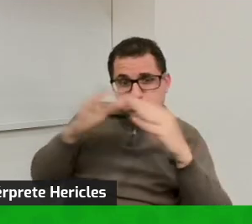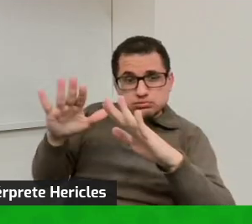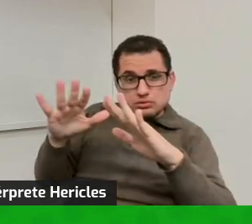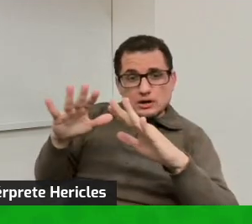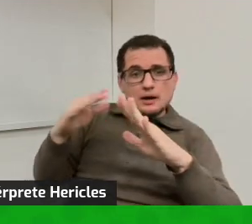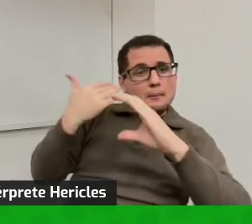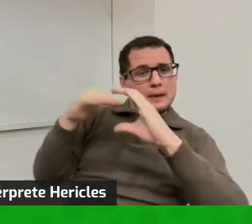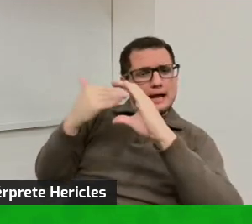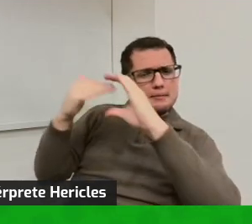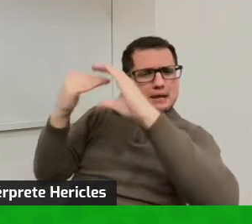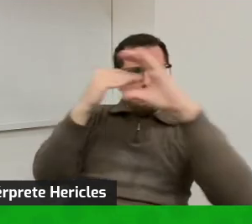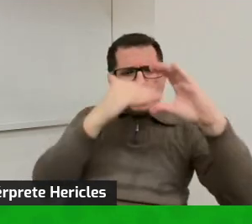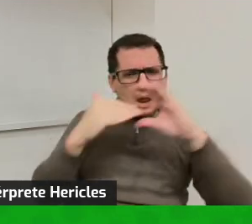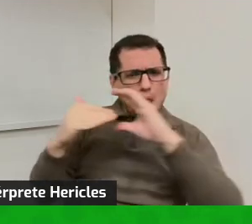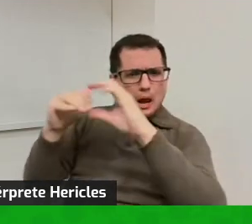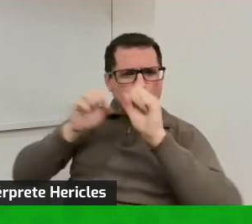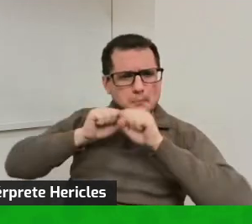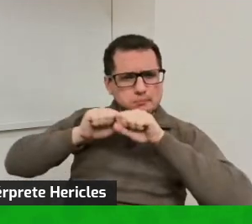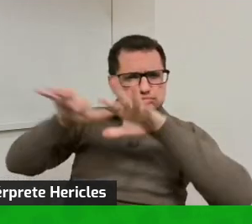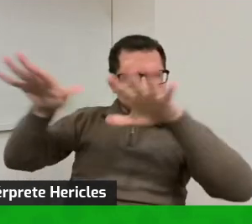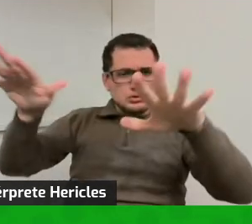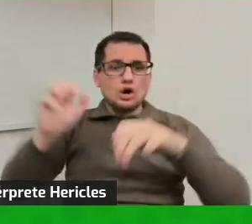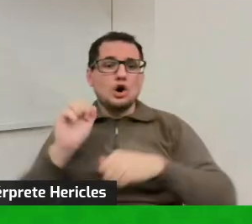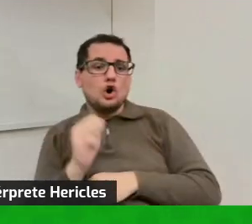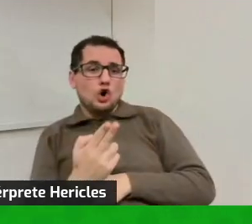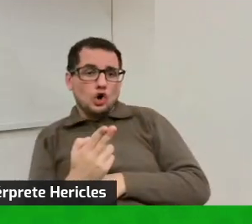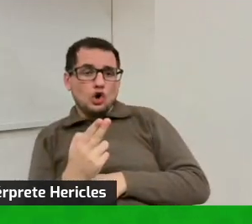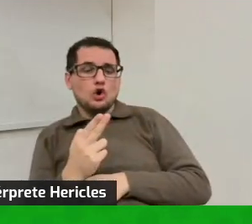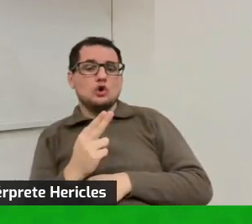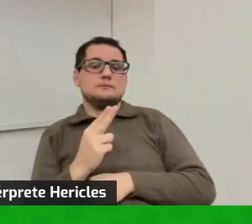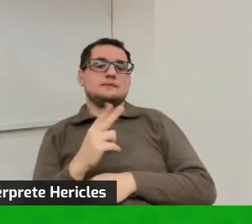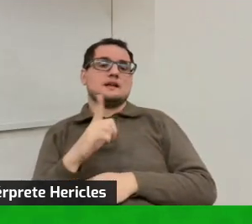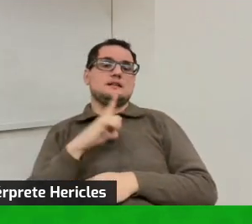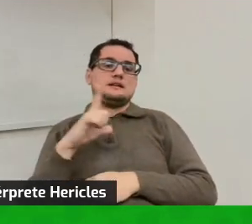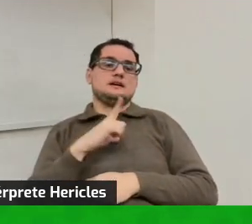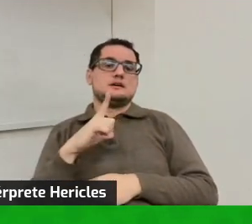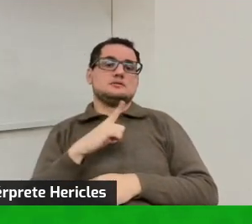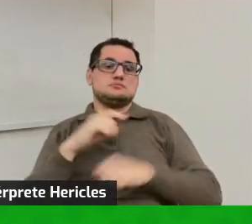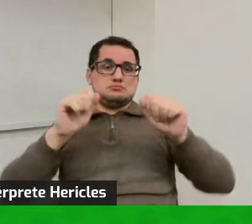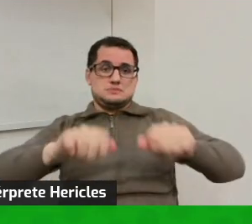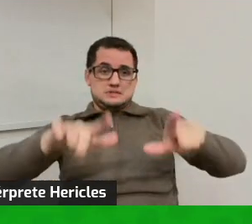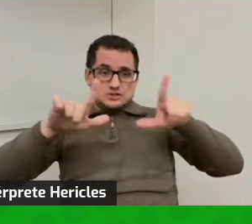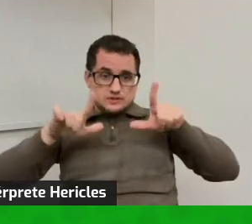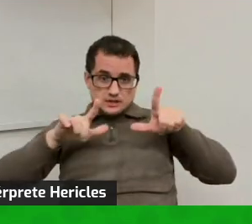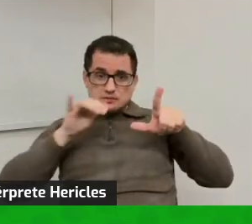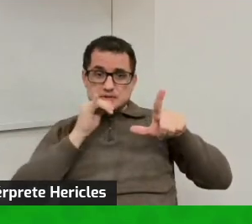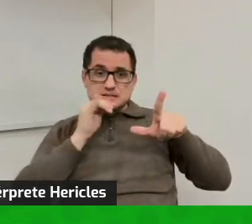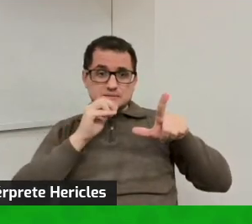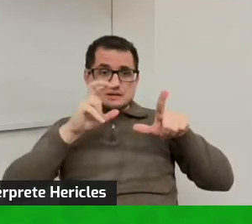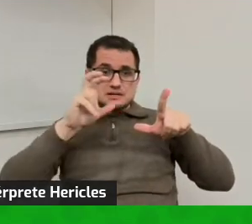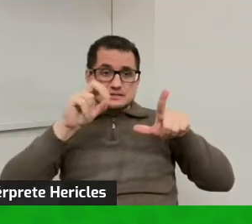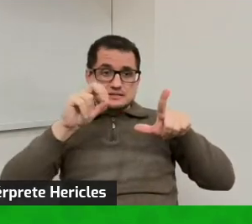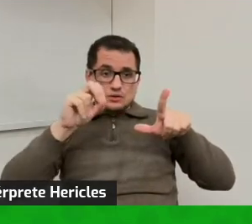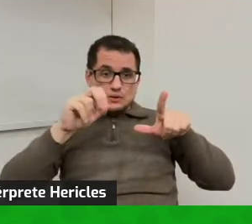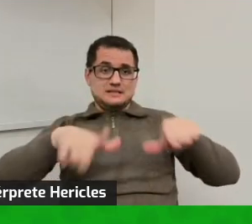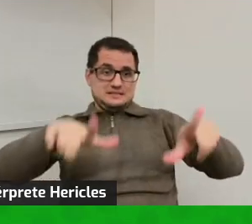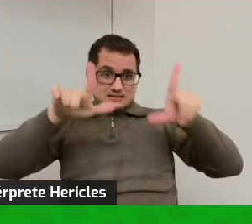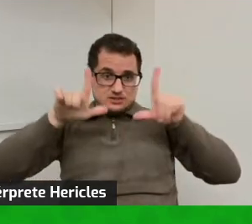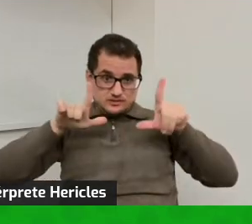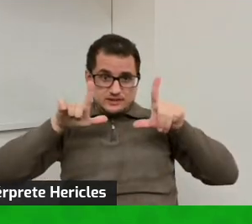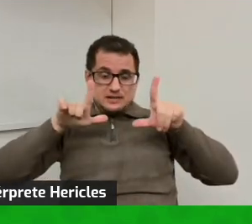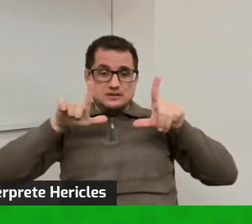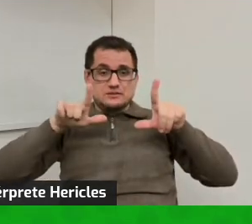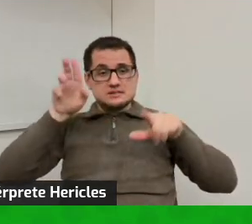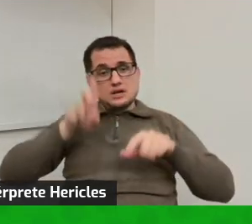seja gerar um certificado. Você tem ali 50 certificados para gerar. Você usa a mala direta, você gera